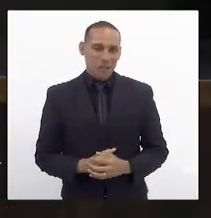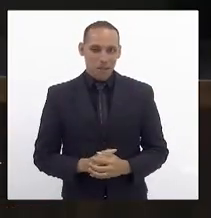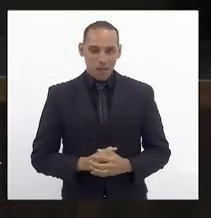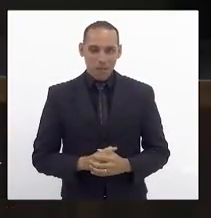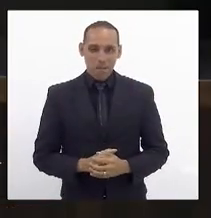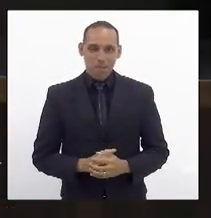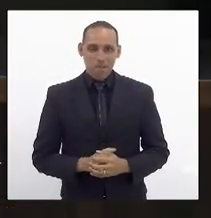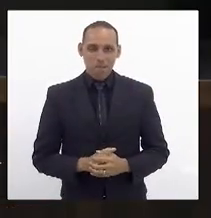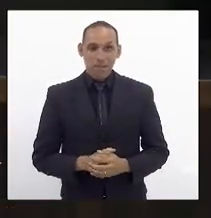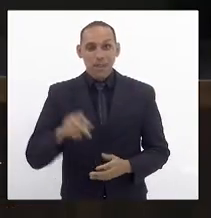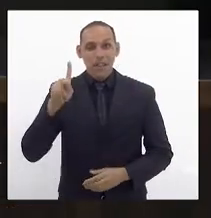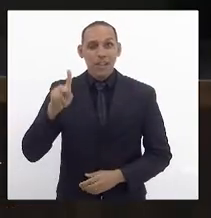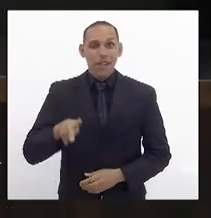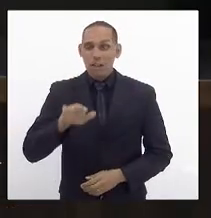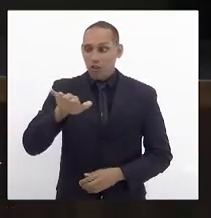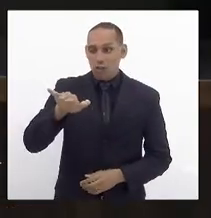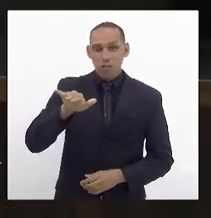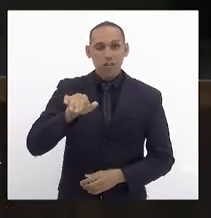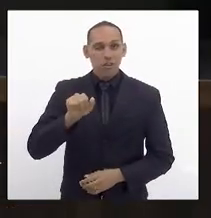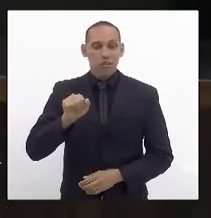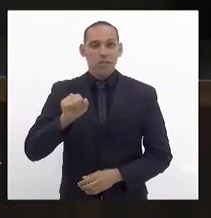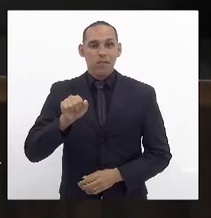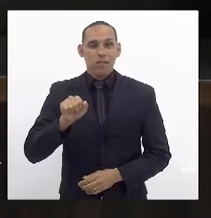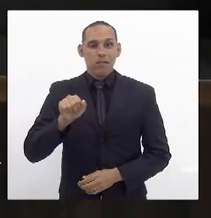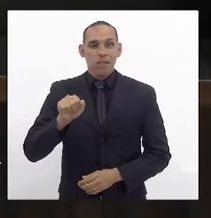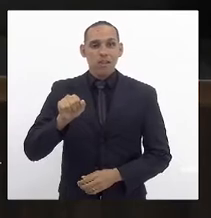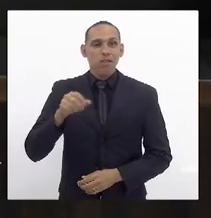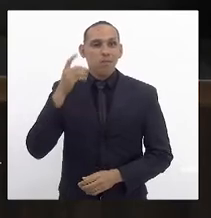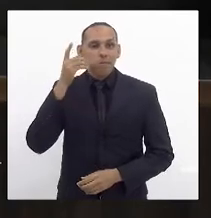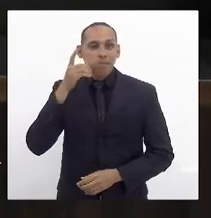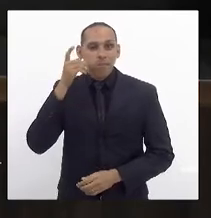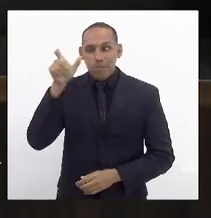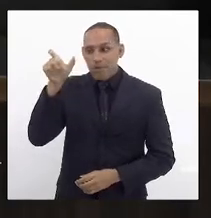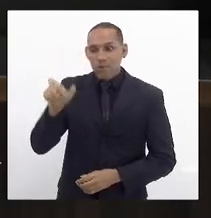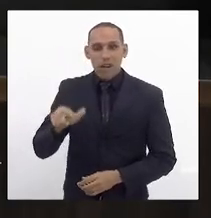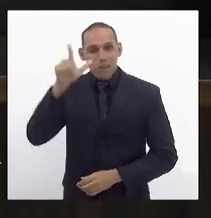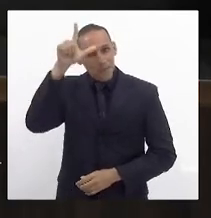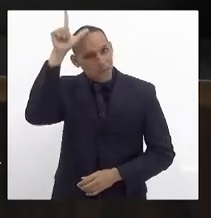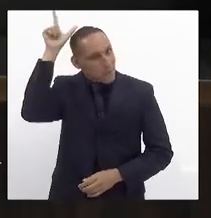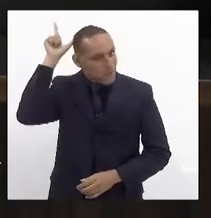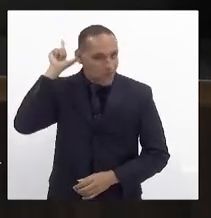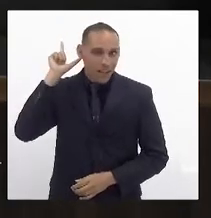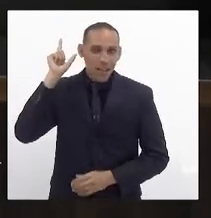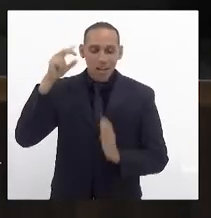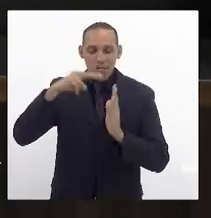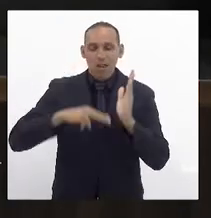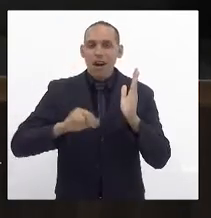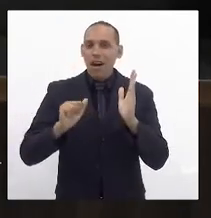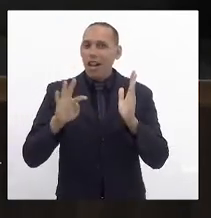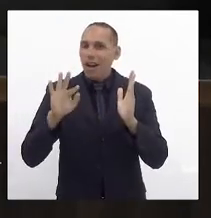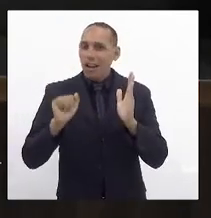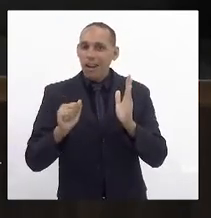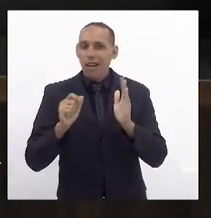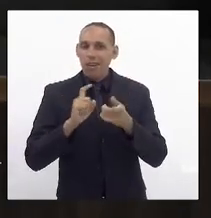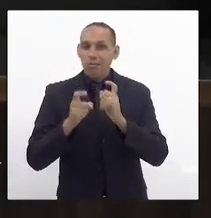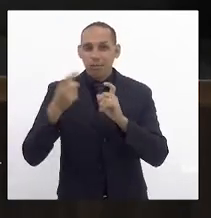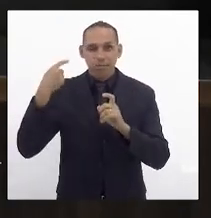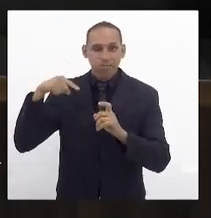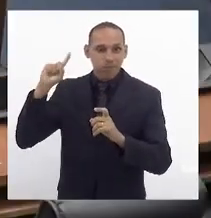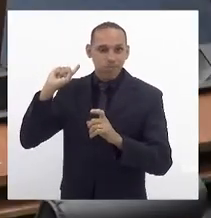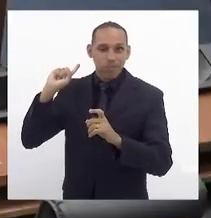a presidência convida o Nobre Deputado Luiz Paulo para fazer a leitura da ata da sessão